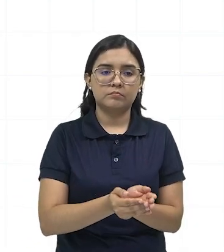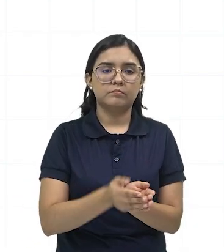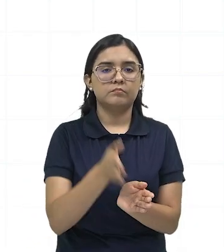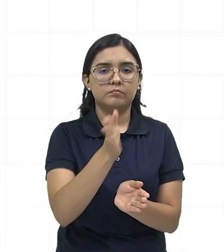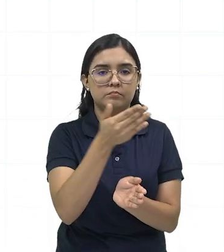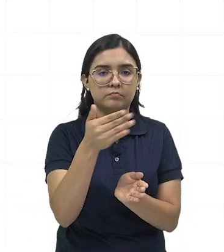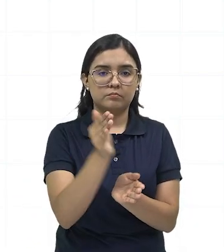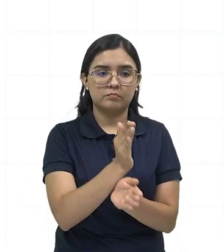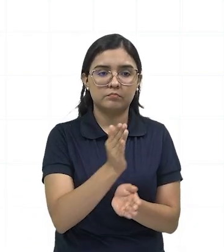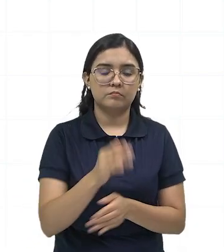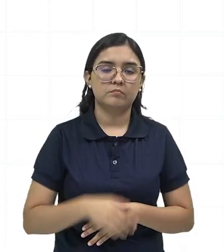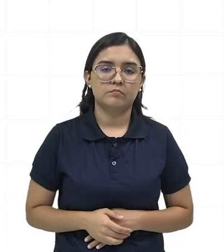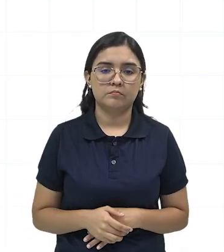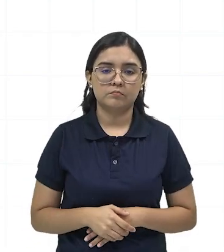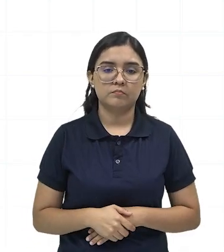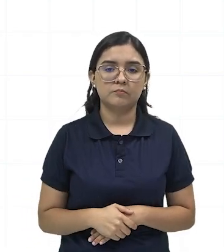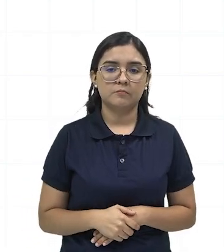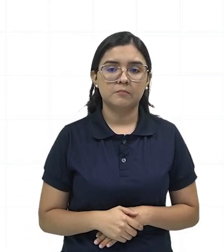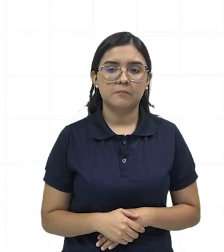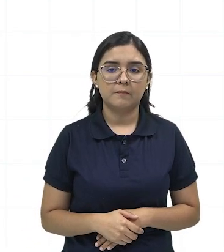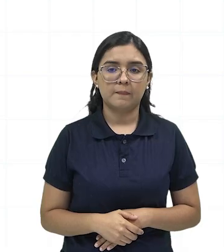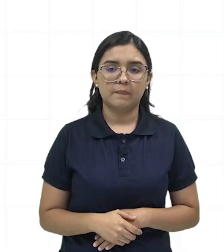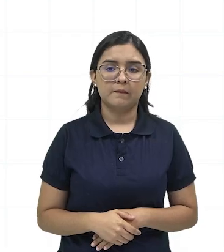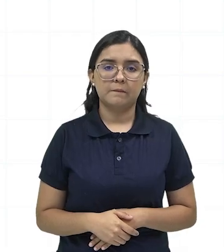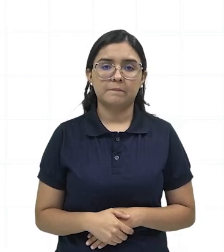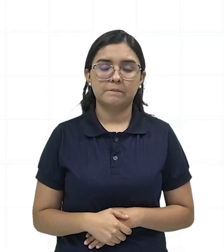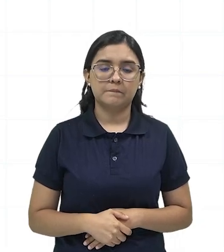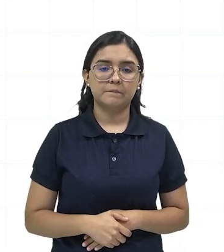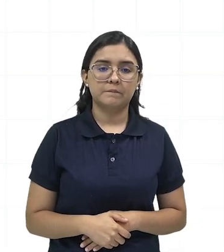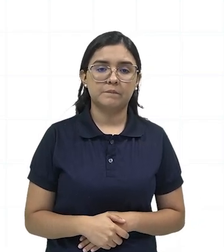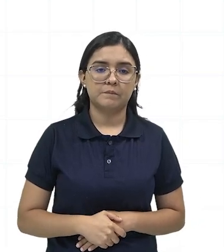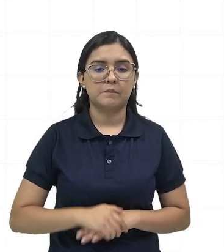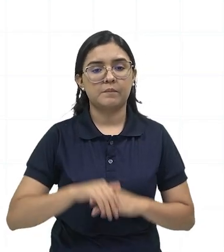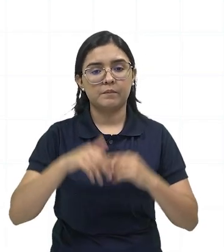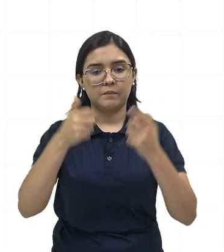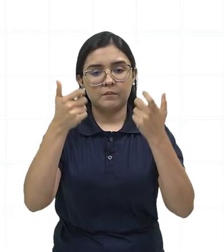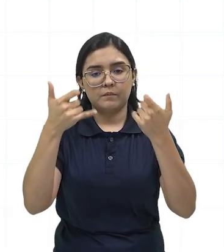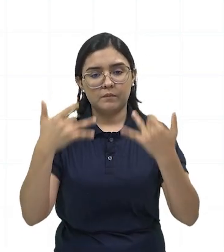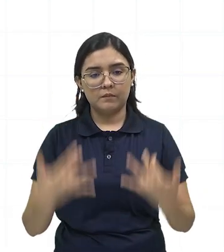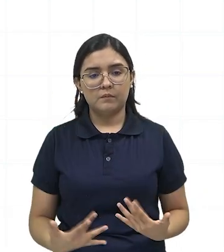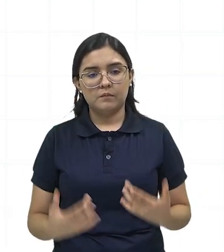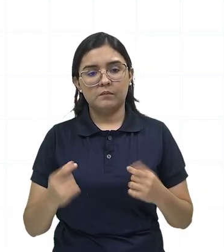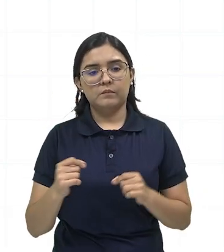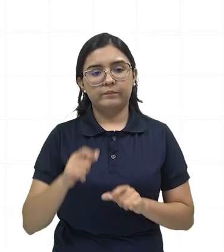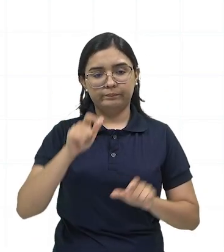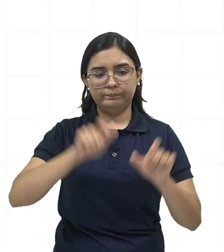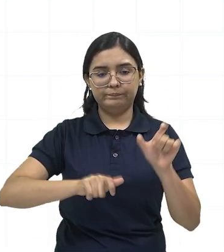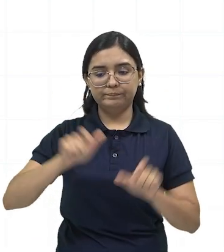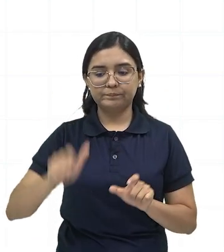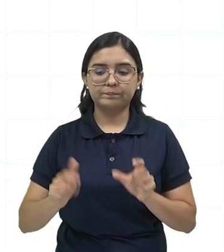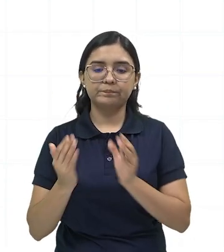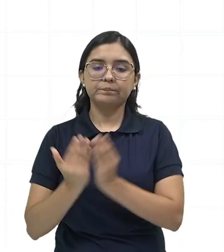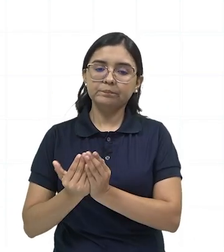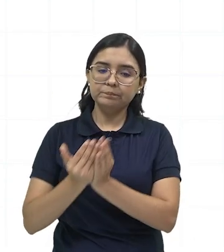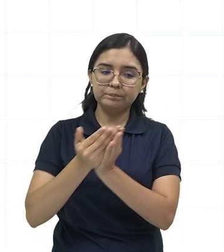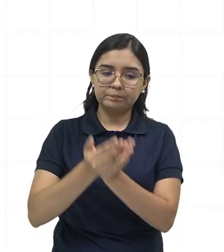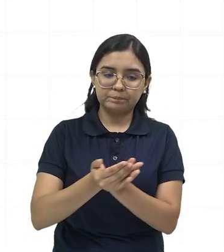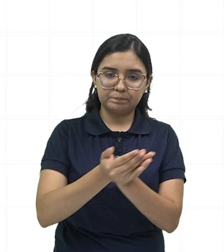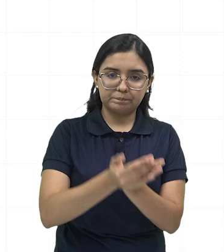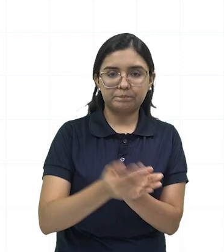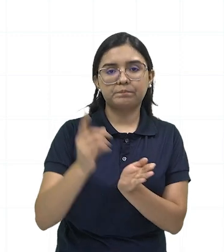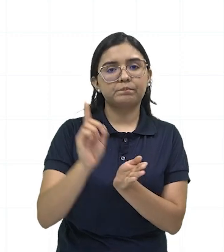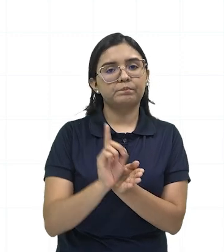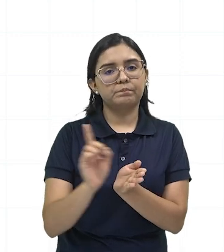caravelas no Mar Salgado. Então, ele fala aí, né, dos marinheiros, das pessoas que foram